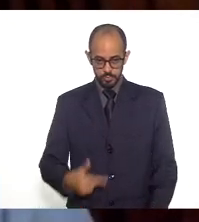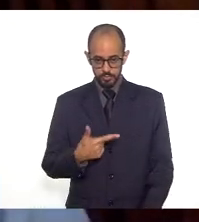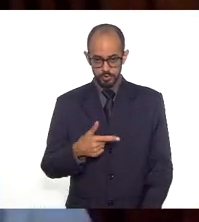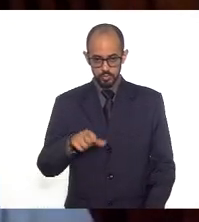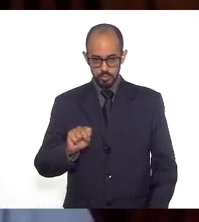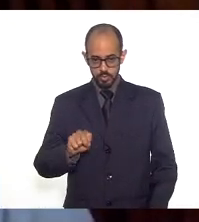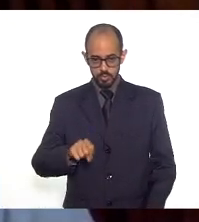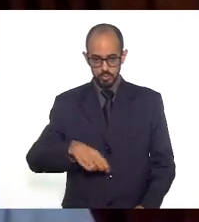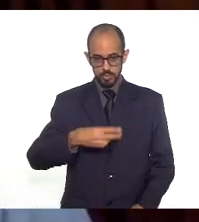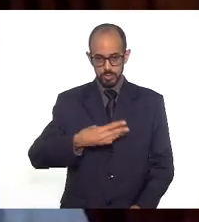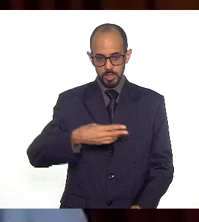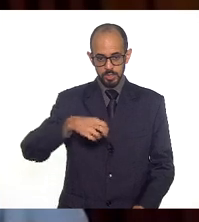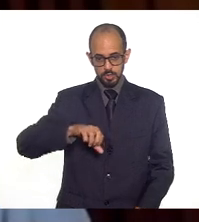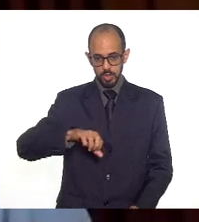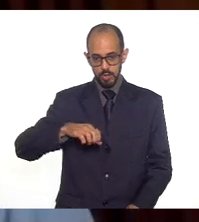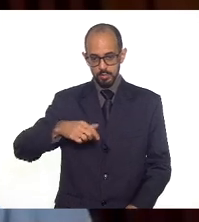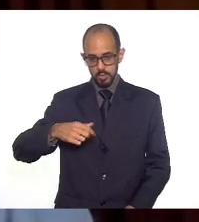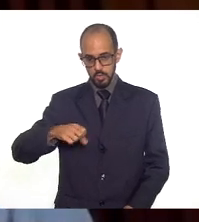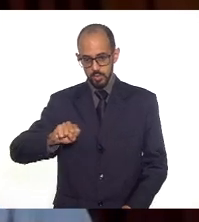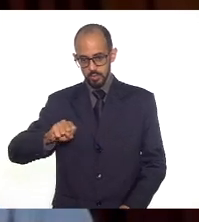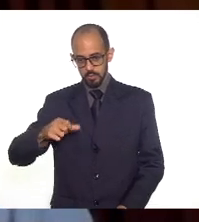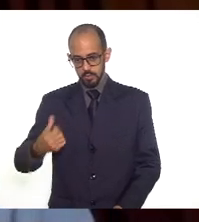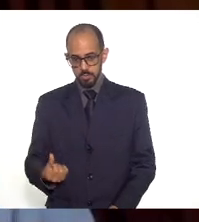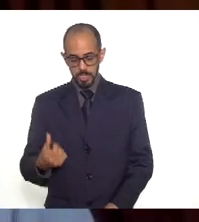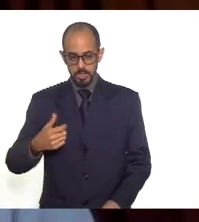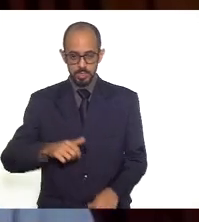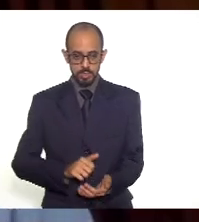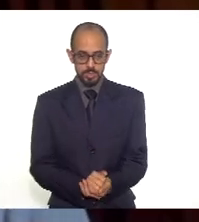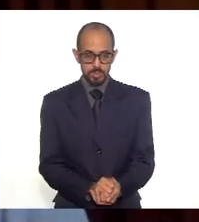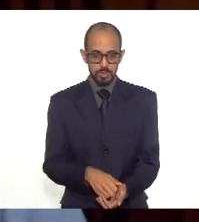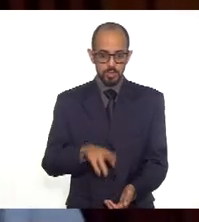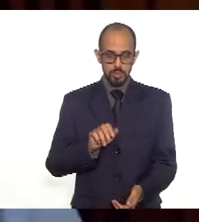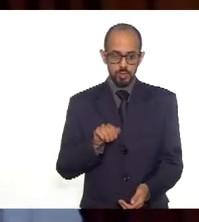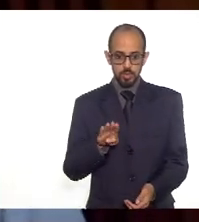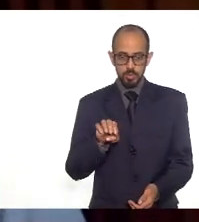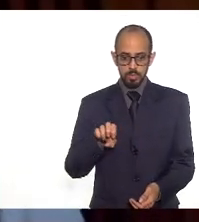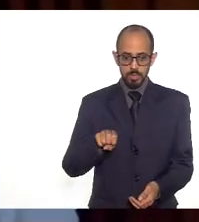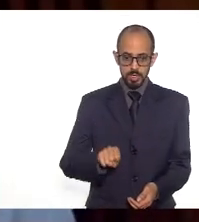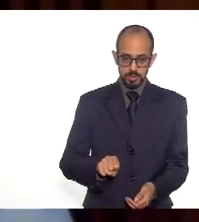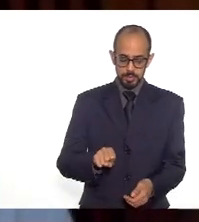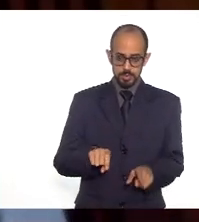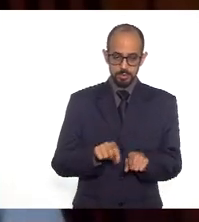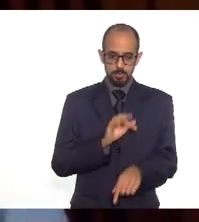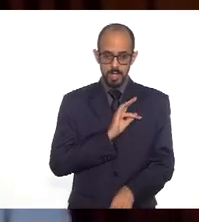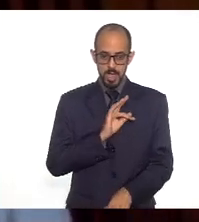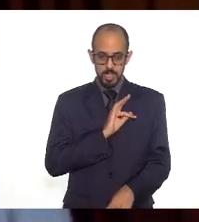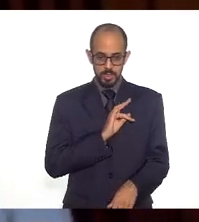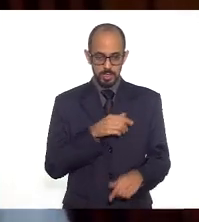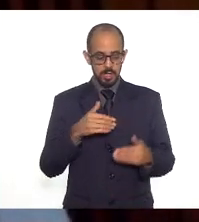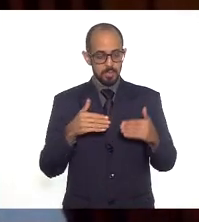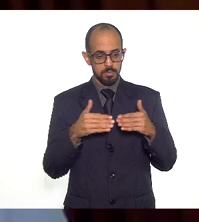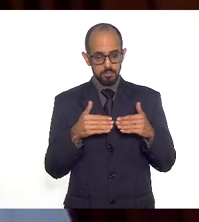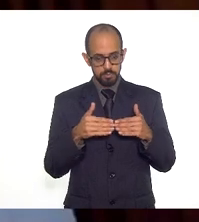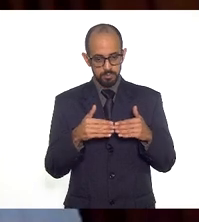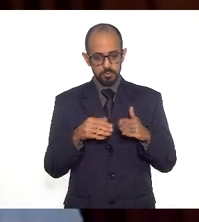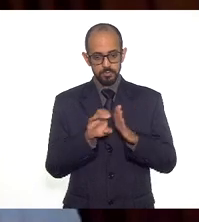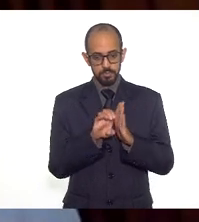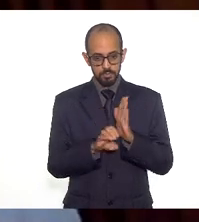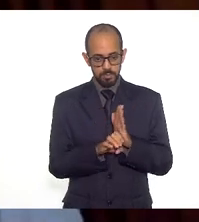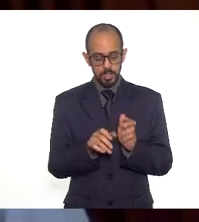Projeto de lei 3986/2021, autoria dos deputados Rubens Montempo e Marta Rocha, parecer pela constitucionalidade com emenda.